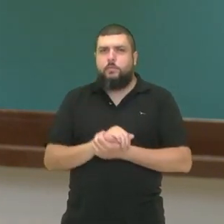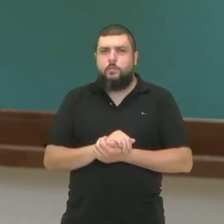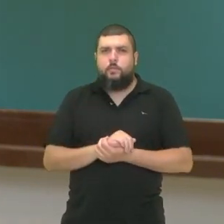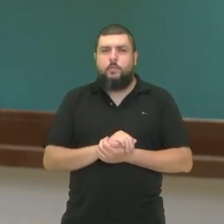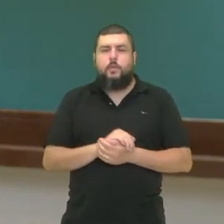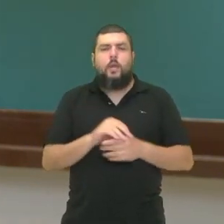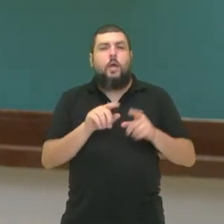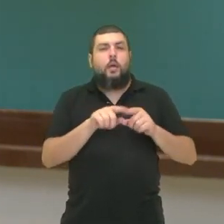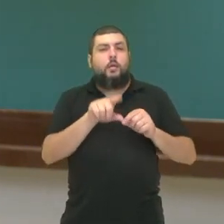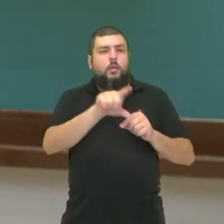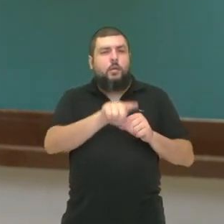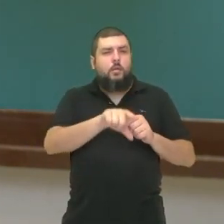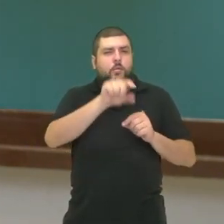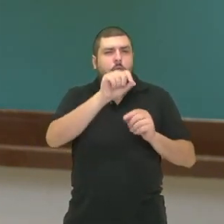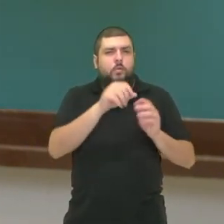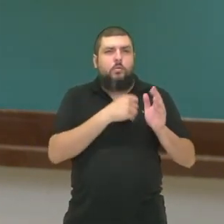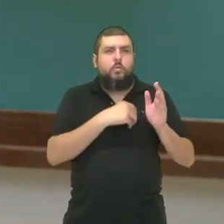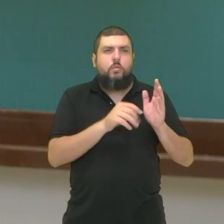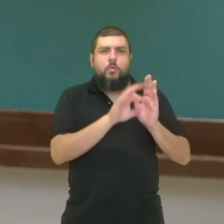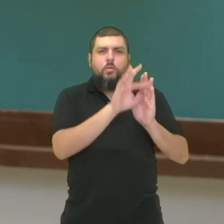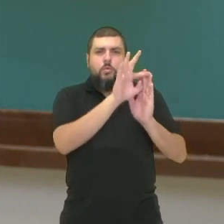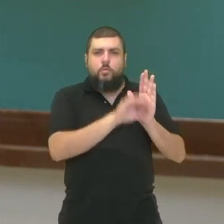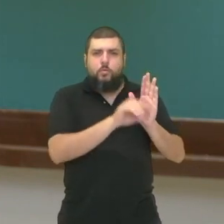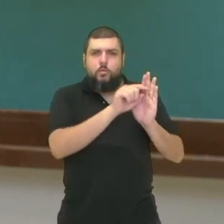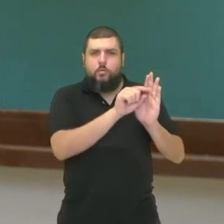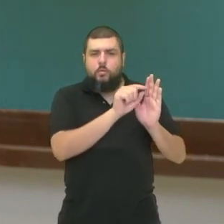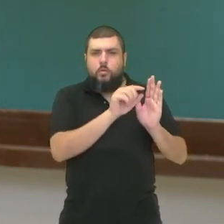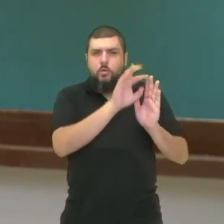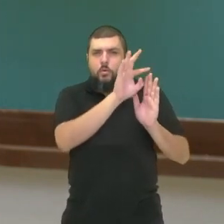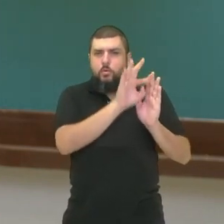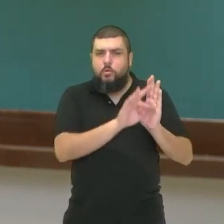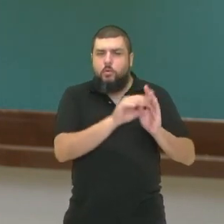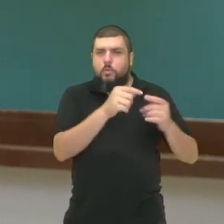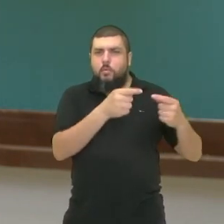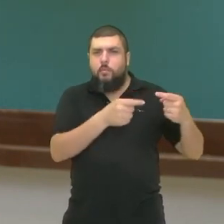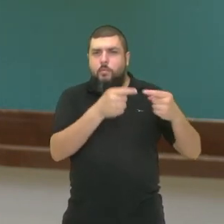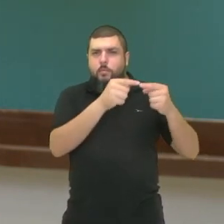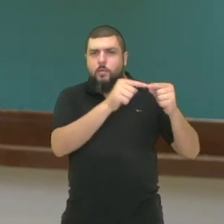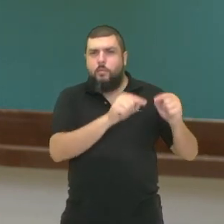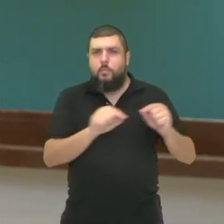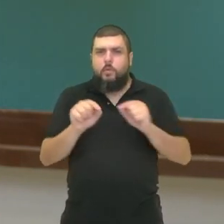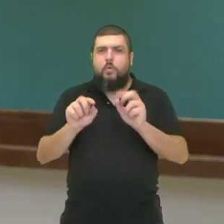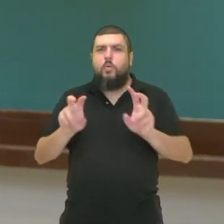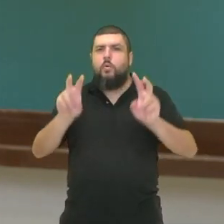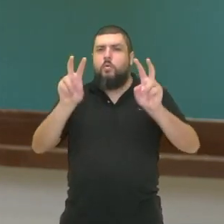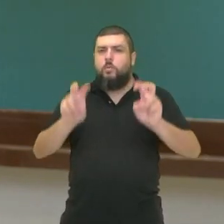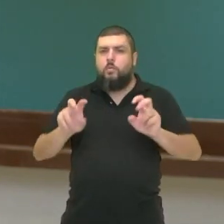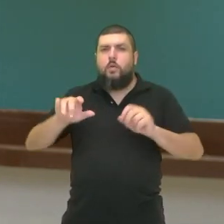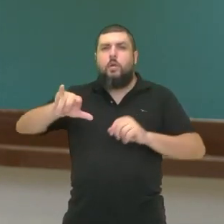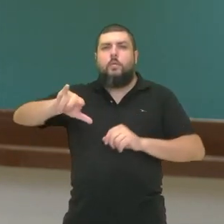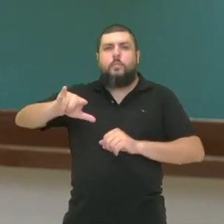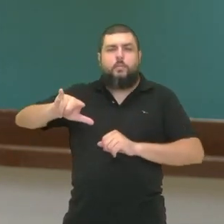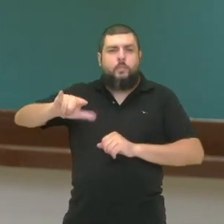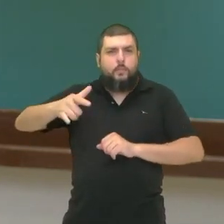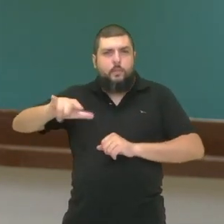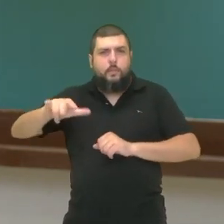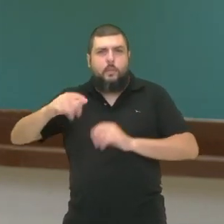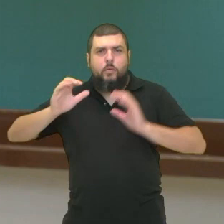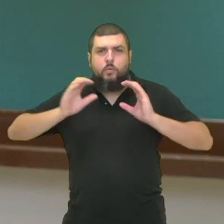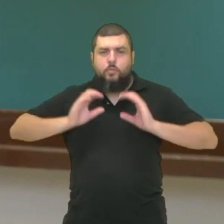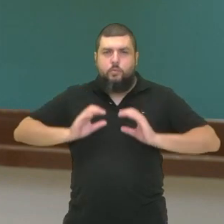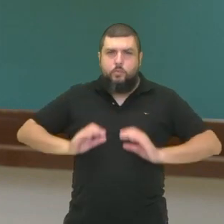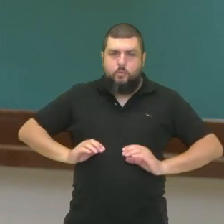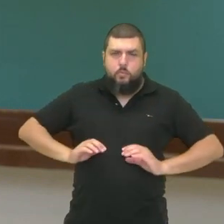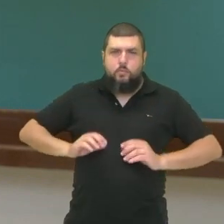dissertativo argumentativo com o tema aqui da nossa aula, manipulação do comportamento do usuário pelo controle de